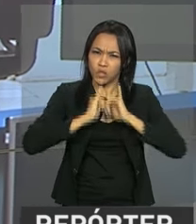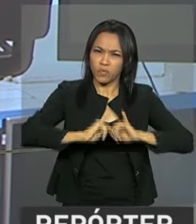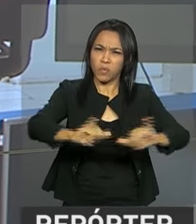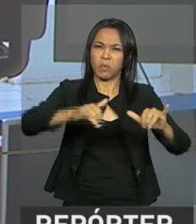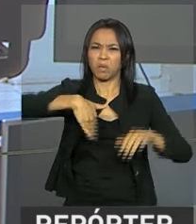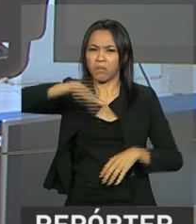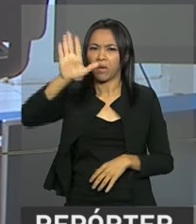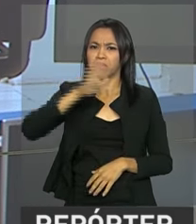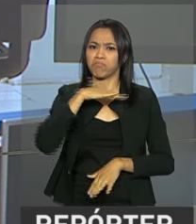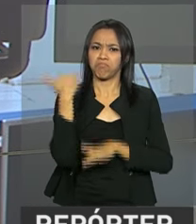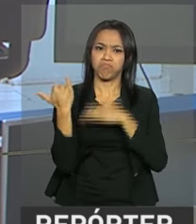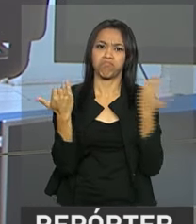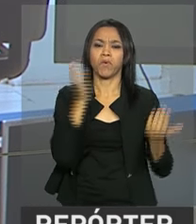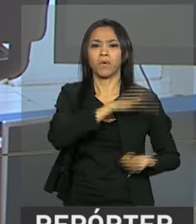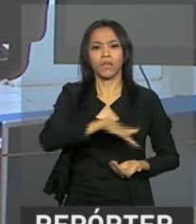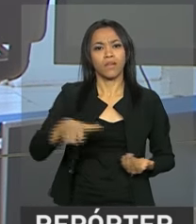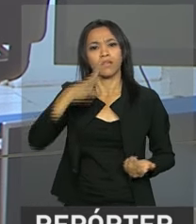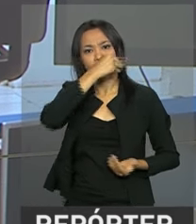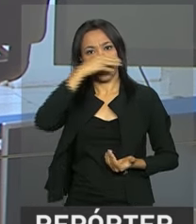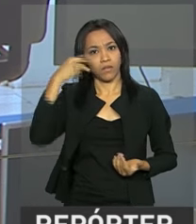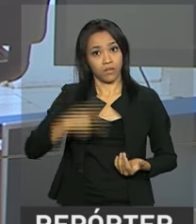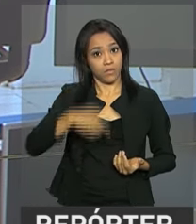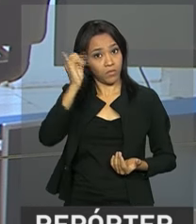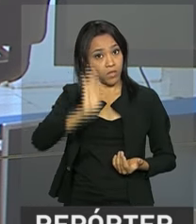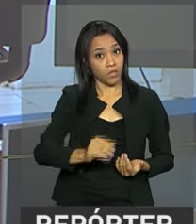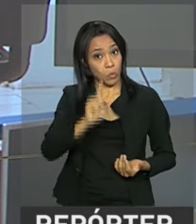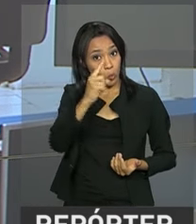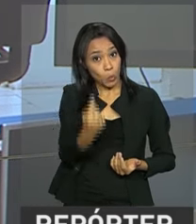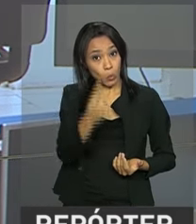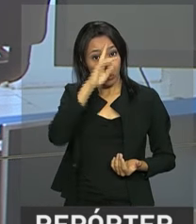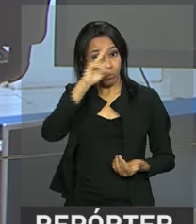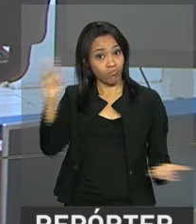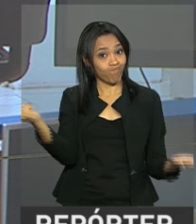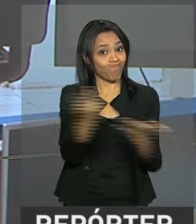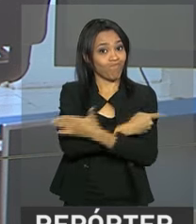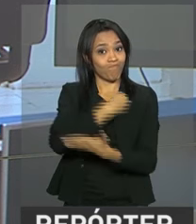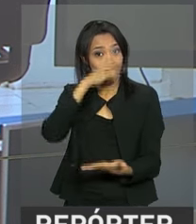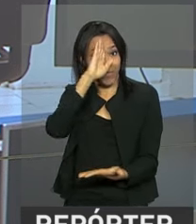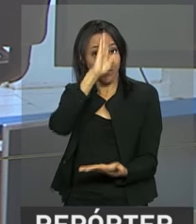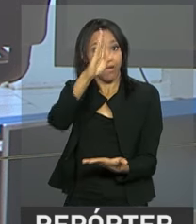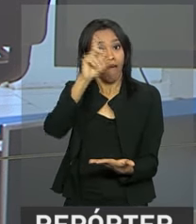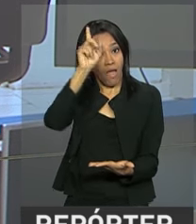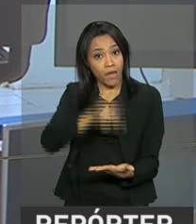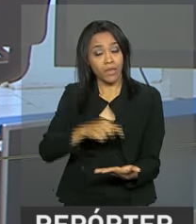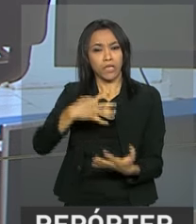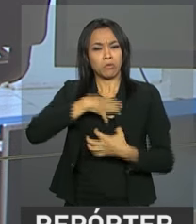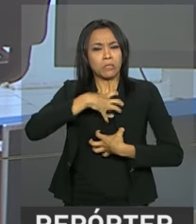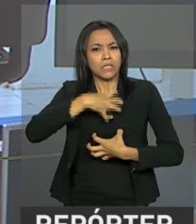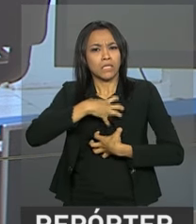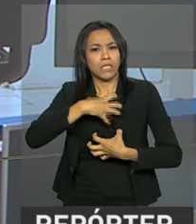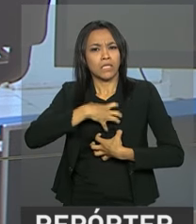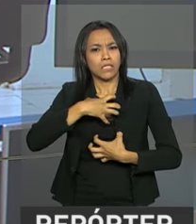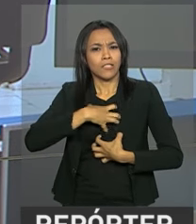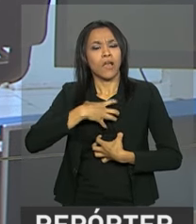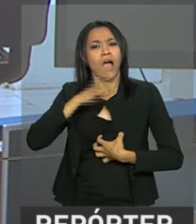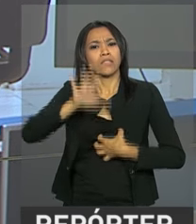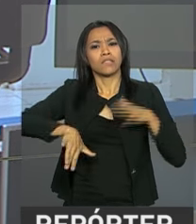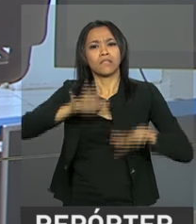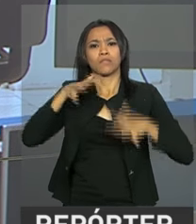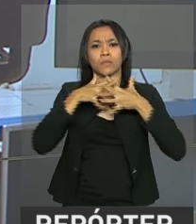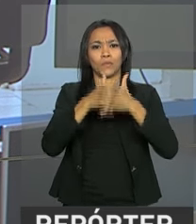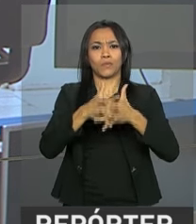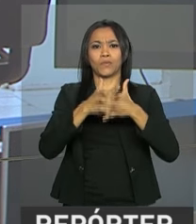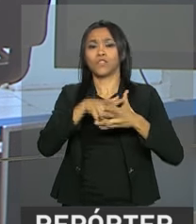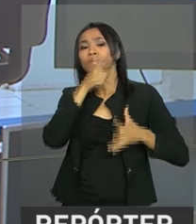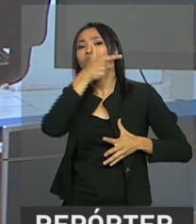mata crianças e adolescentes no Brasil. Um dos principais problemas é que os sintomas podem ser confundidos com